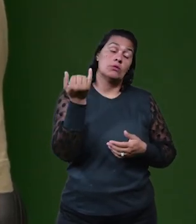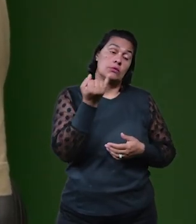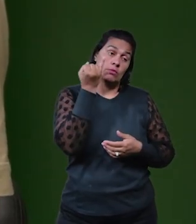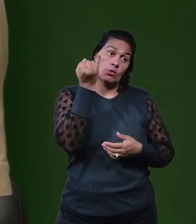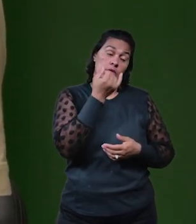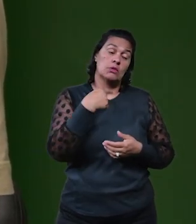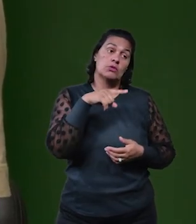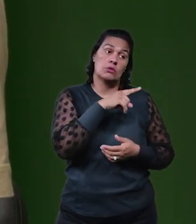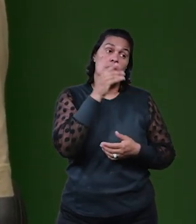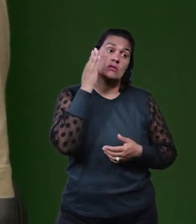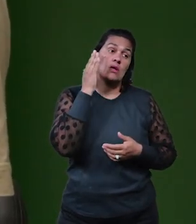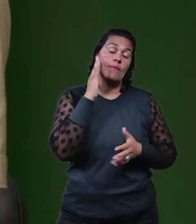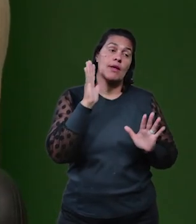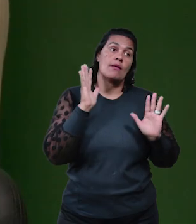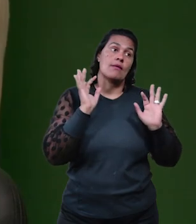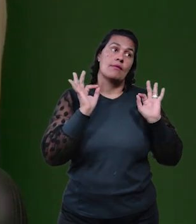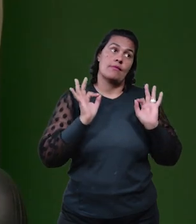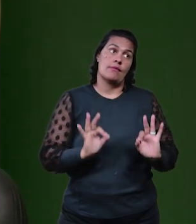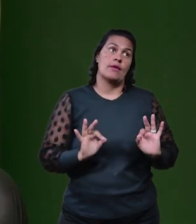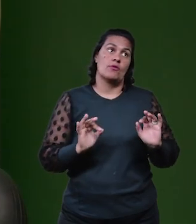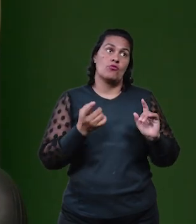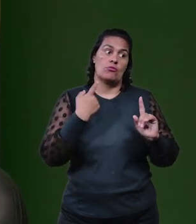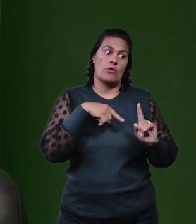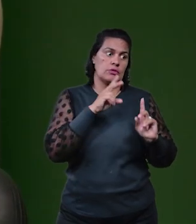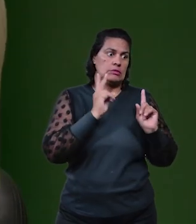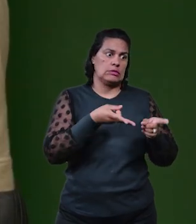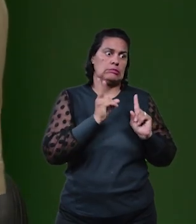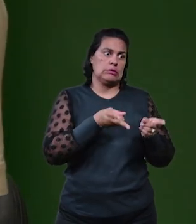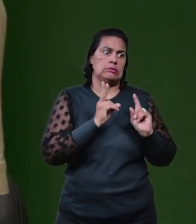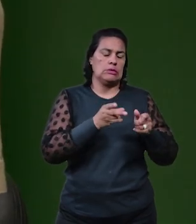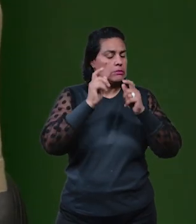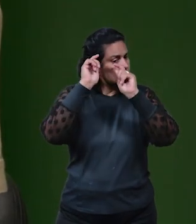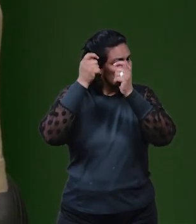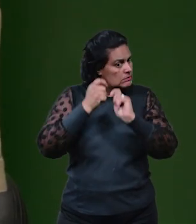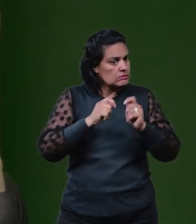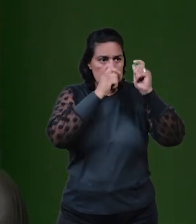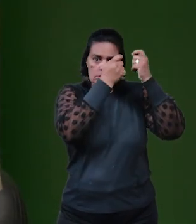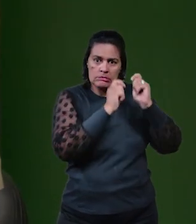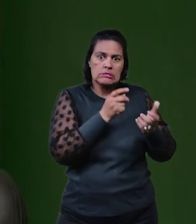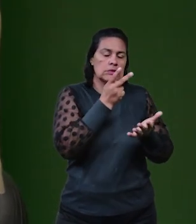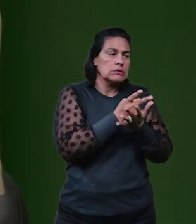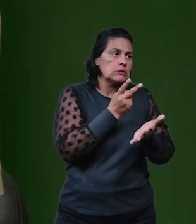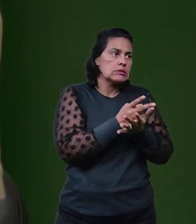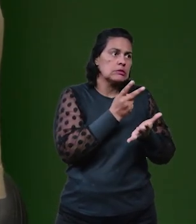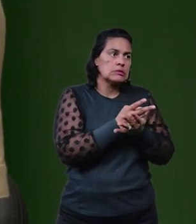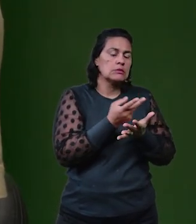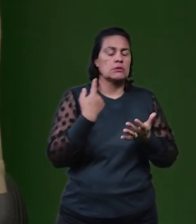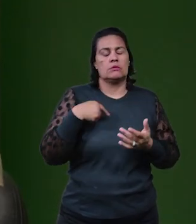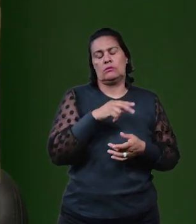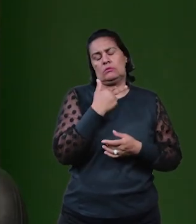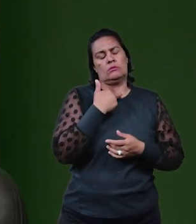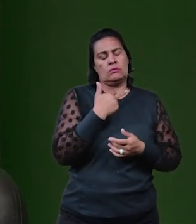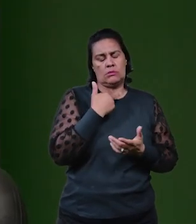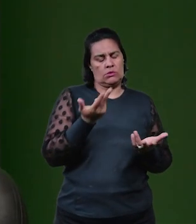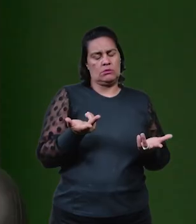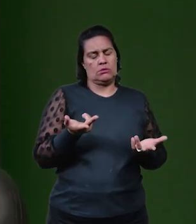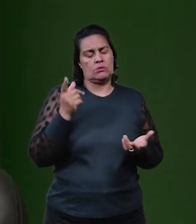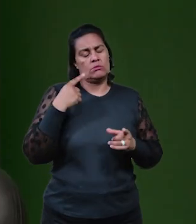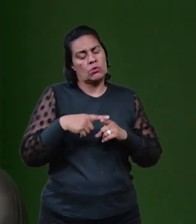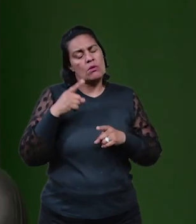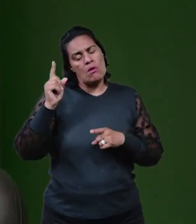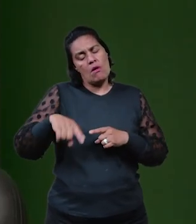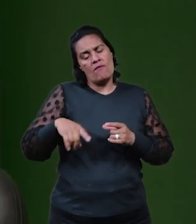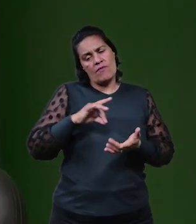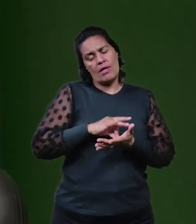saber o lugar de cada coisa, né? Tipo, Uhum, não ser refém das tranças também para se sentir bonito, porque é a realidade de muitas